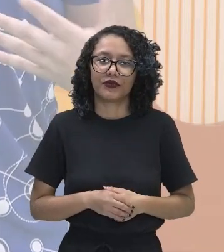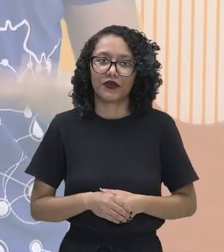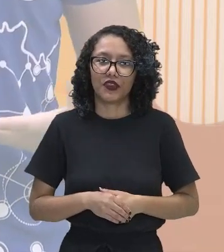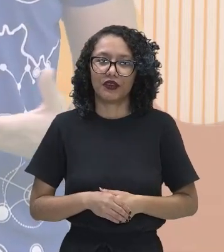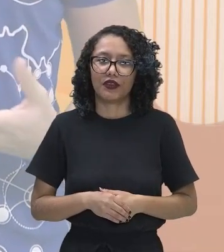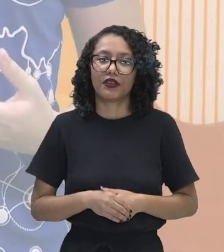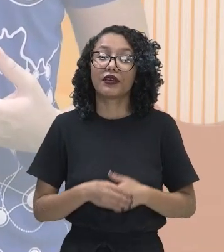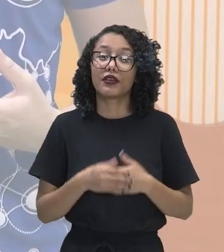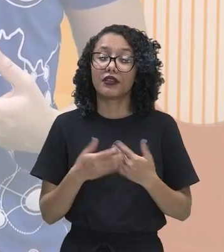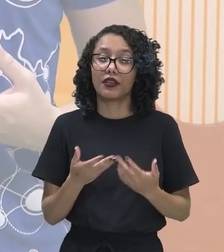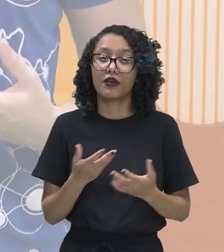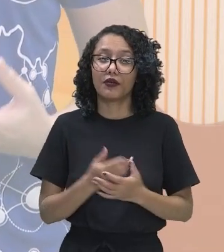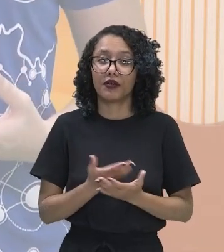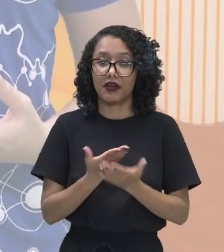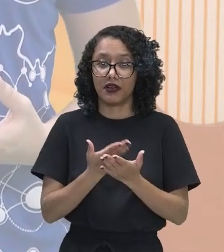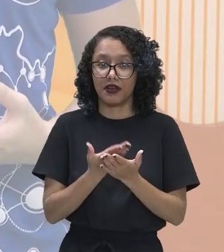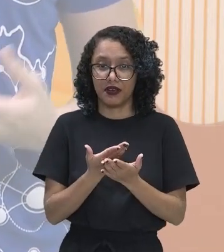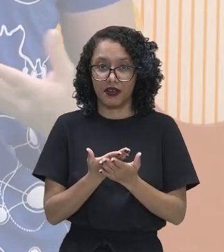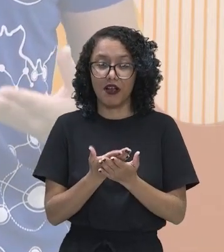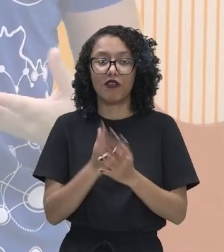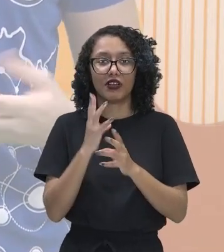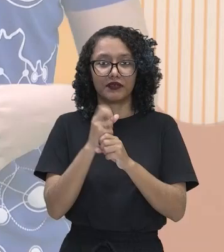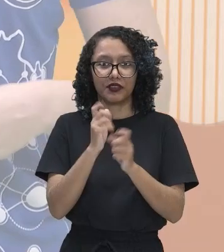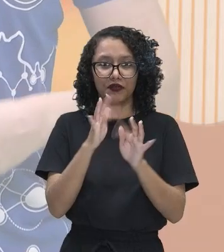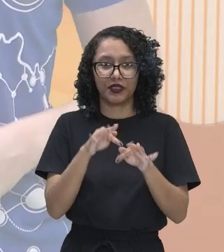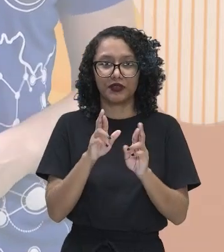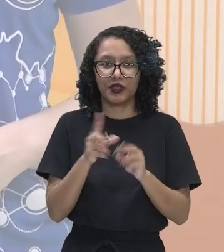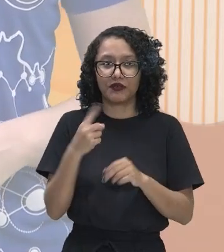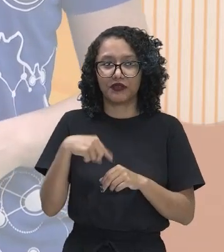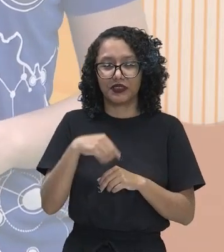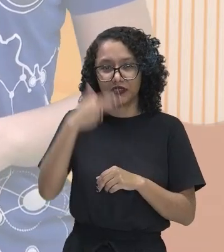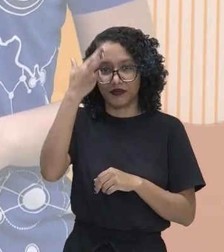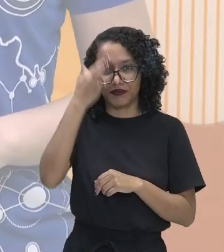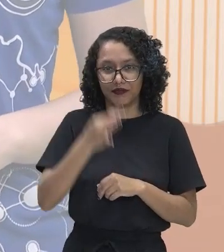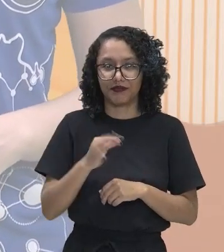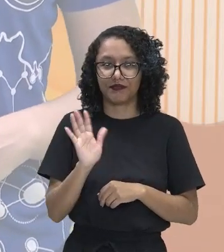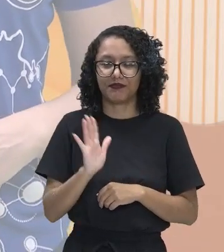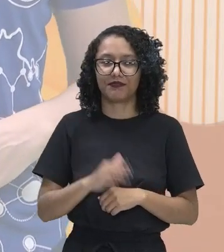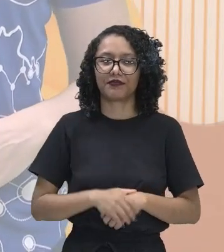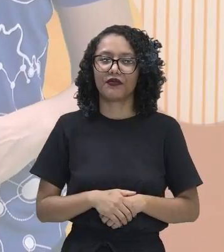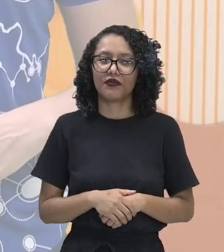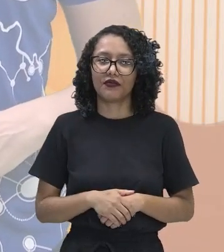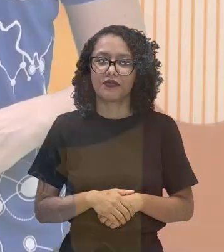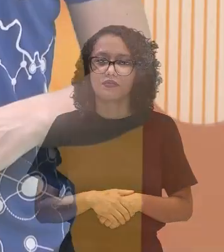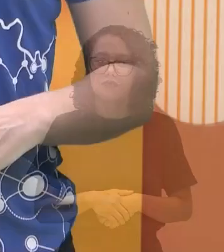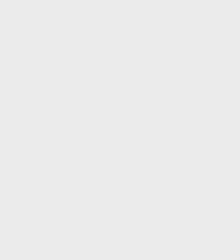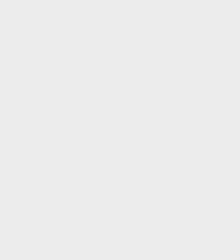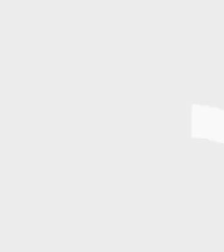finaliza, assim, essa revisão. Espero que vocês tenham compreendido e até a próxima.